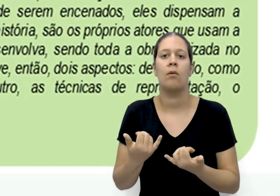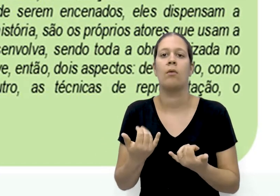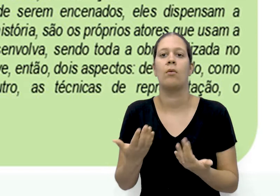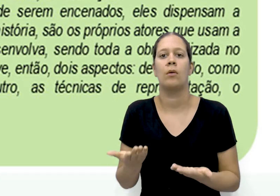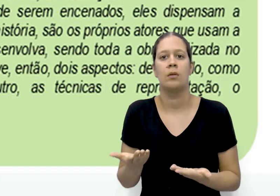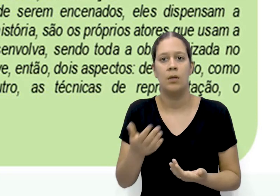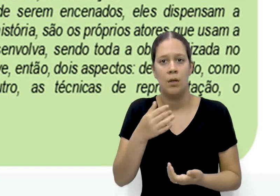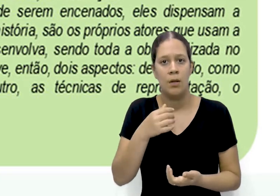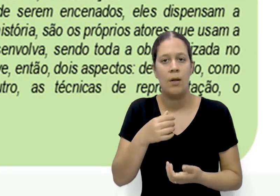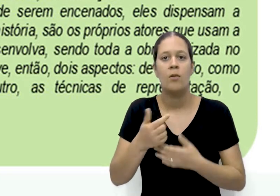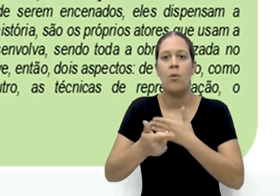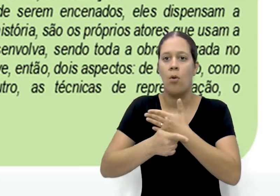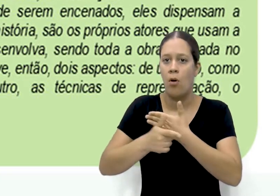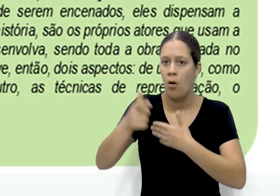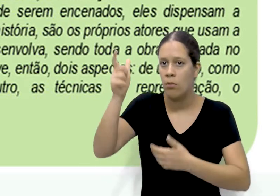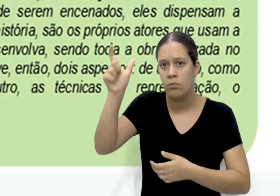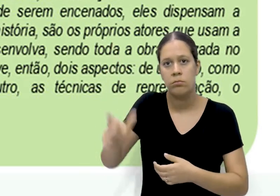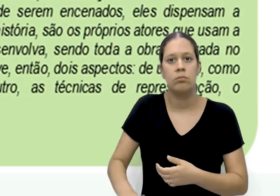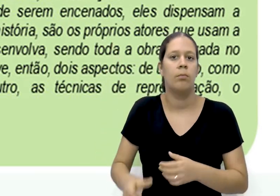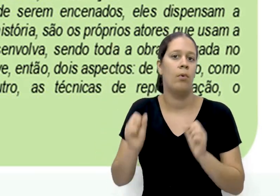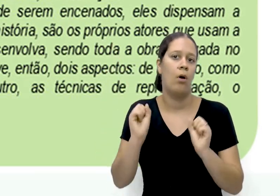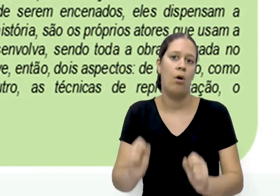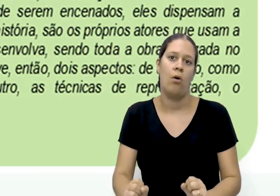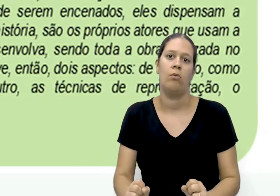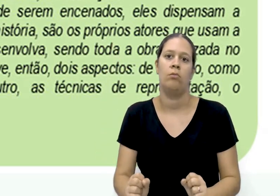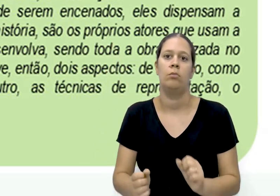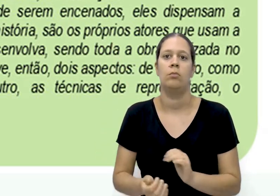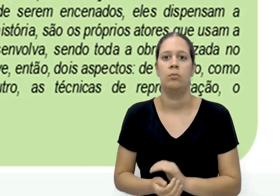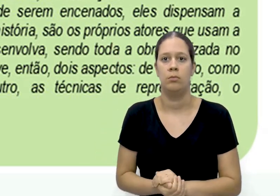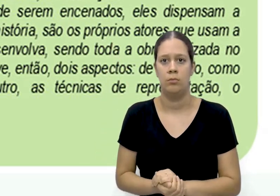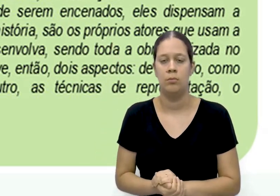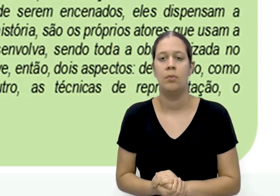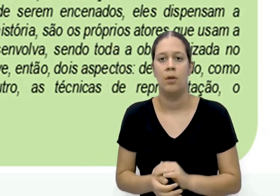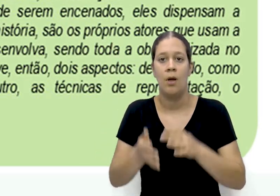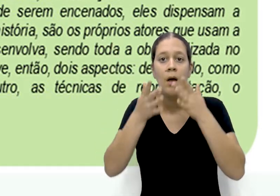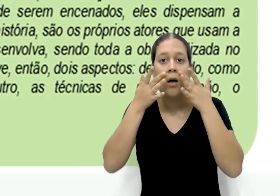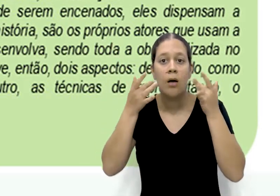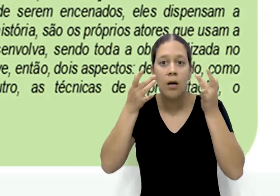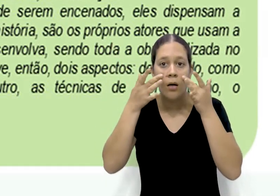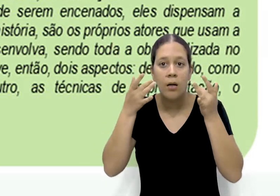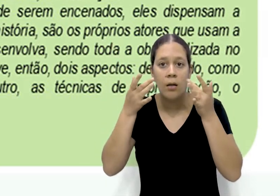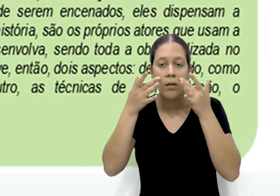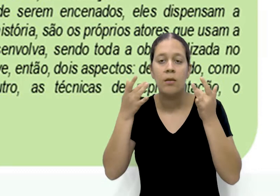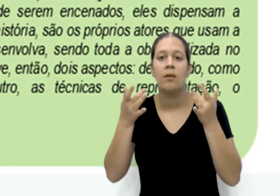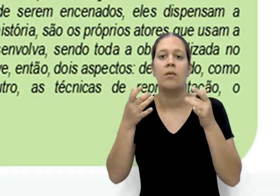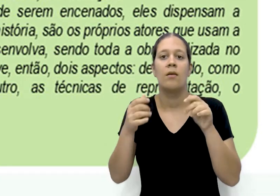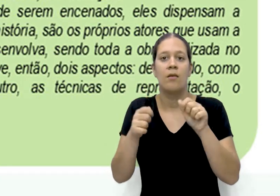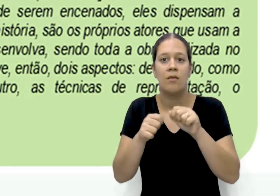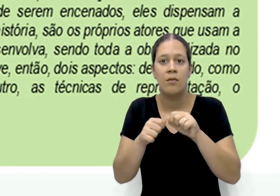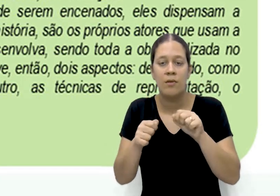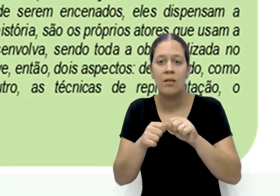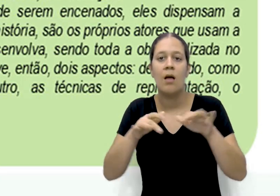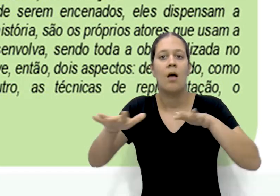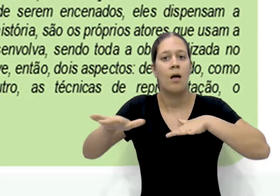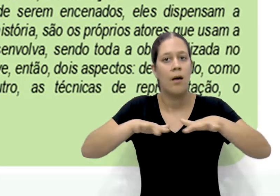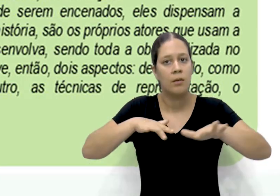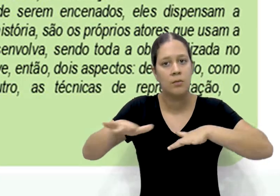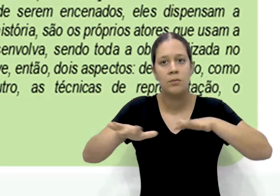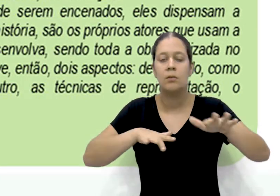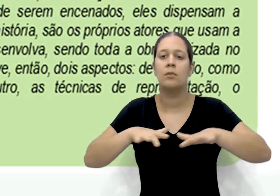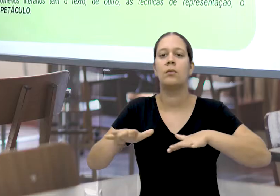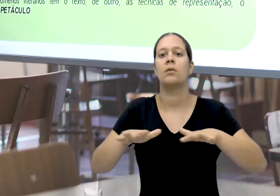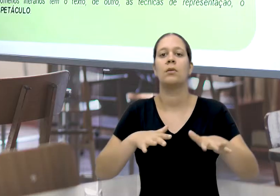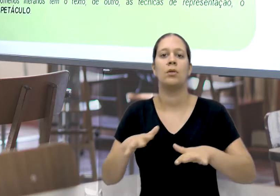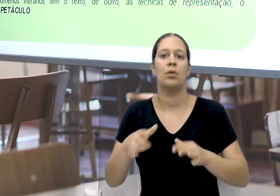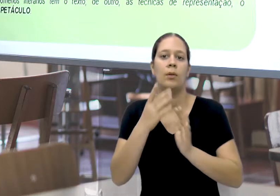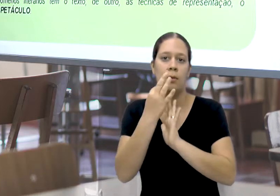são escritos com o fim de serem encenados. Eles dispensam a intervenção de um narrador para conduzir a história. São os próprios